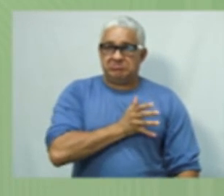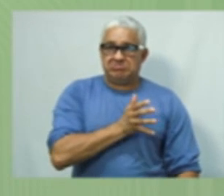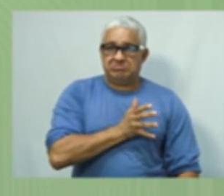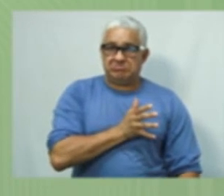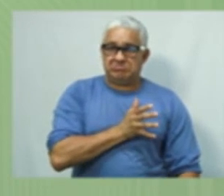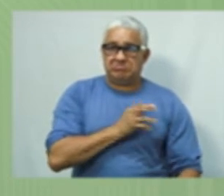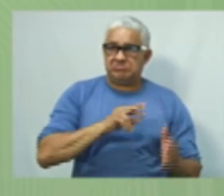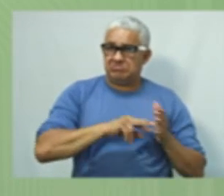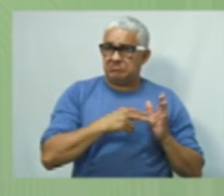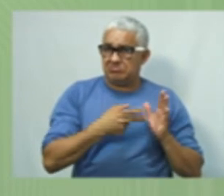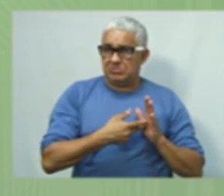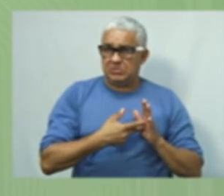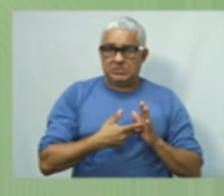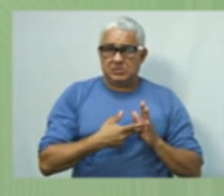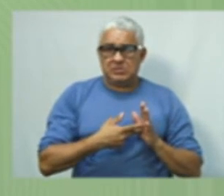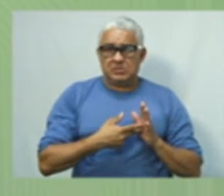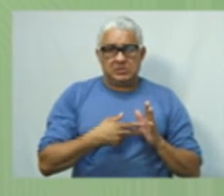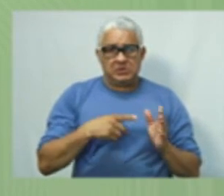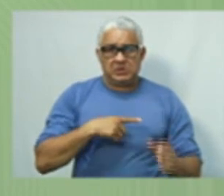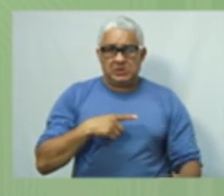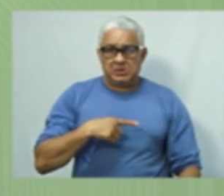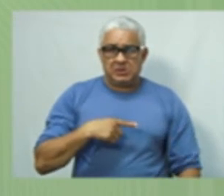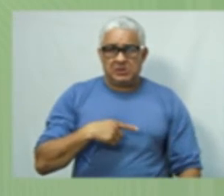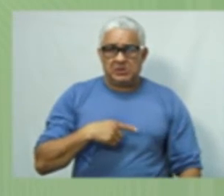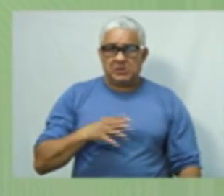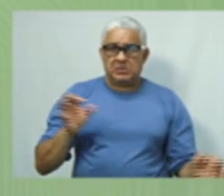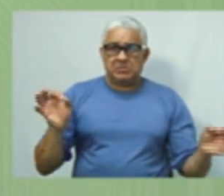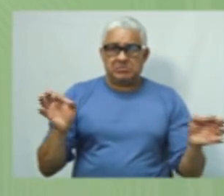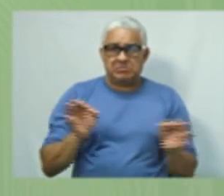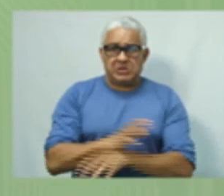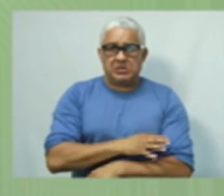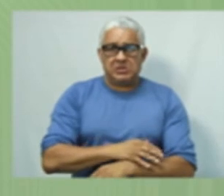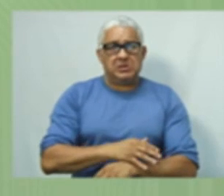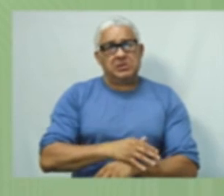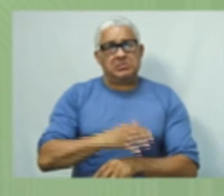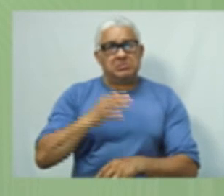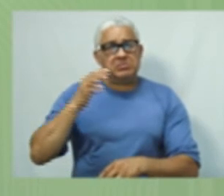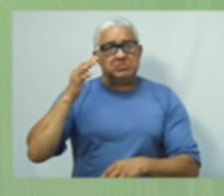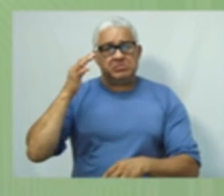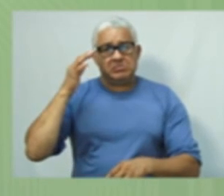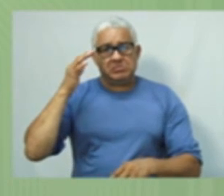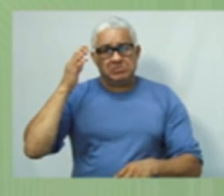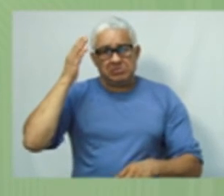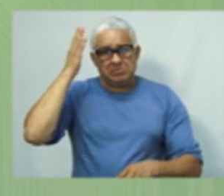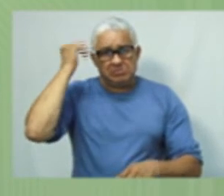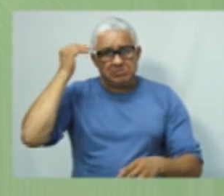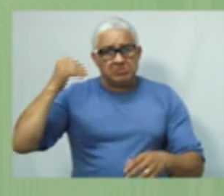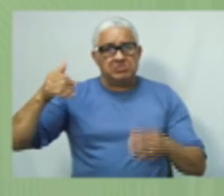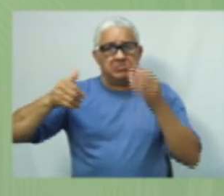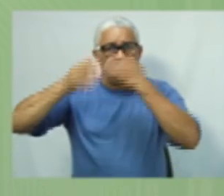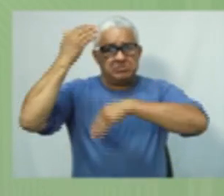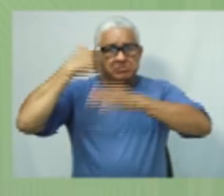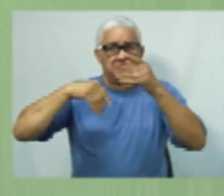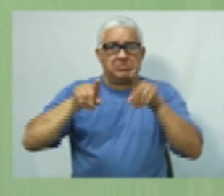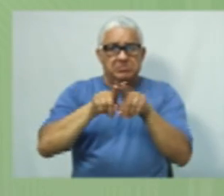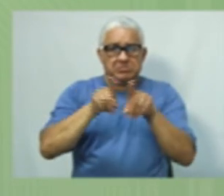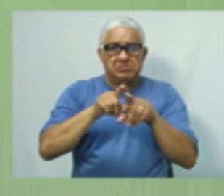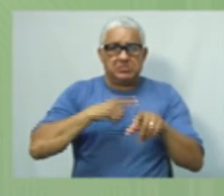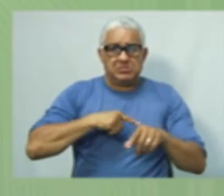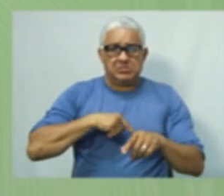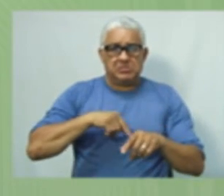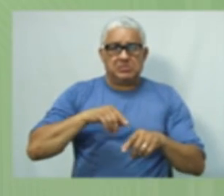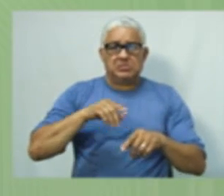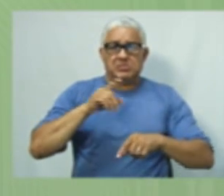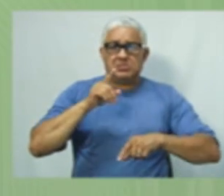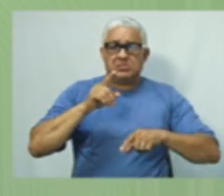quer dizer que você está realizado, né? Você ter outros bens materiais não